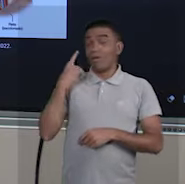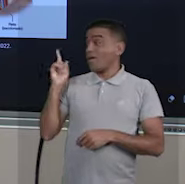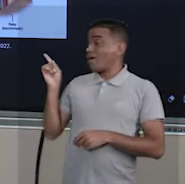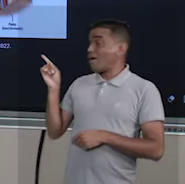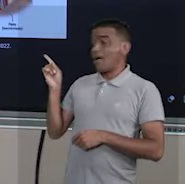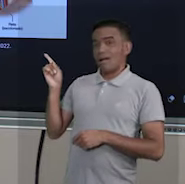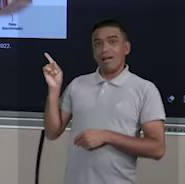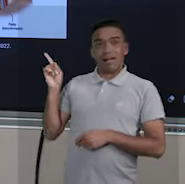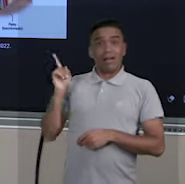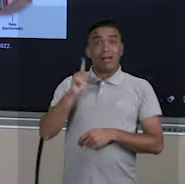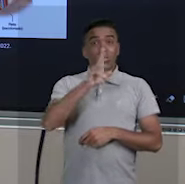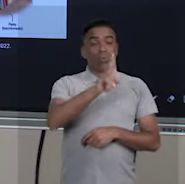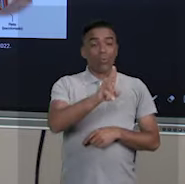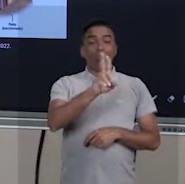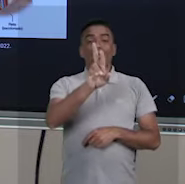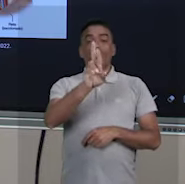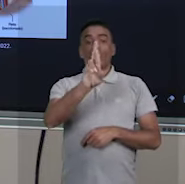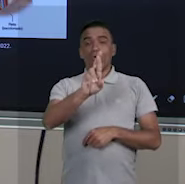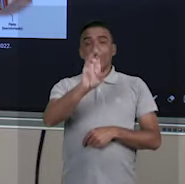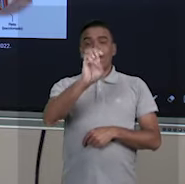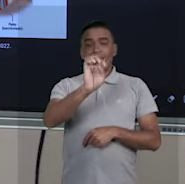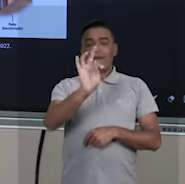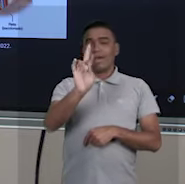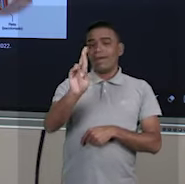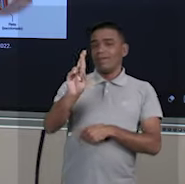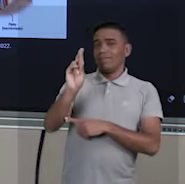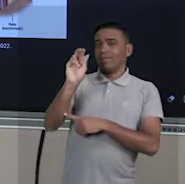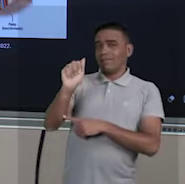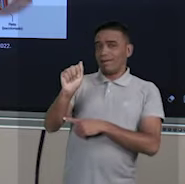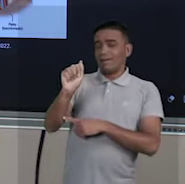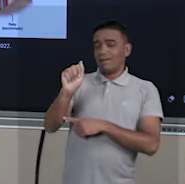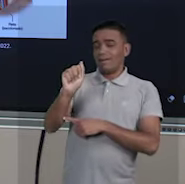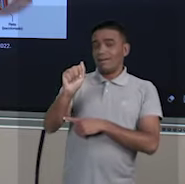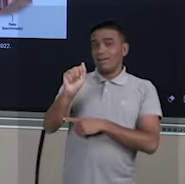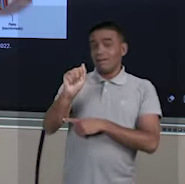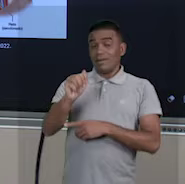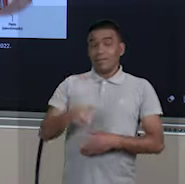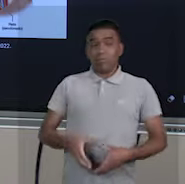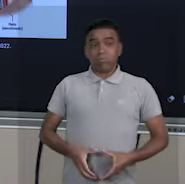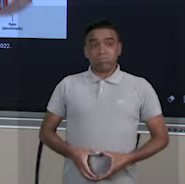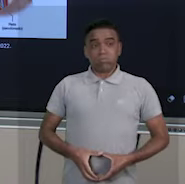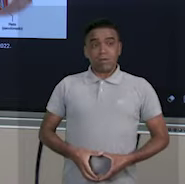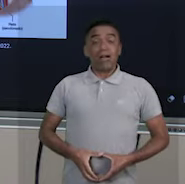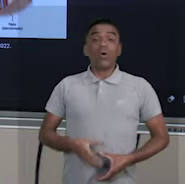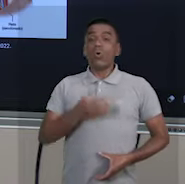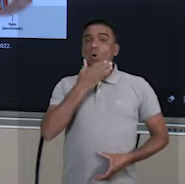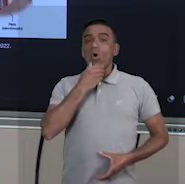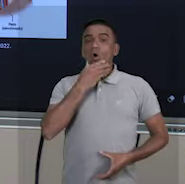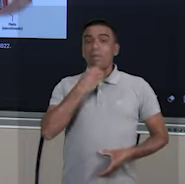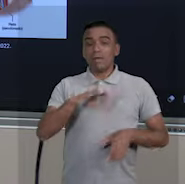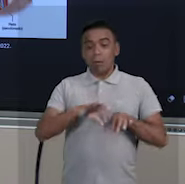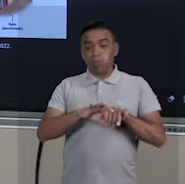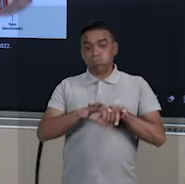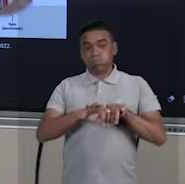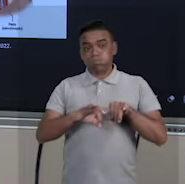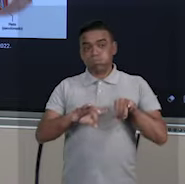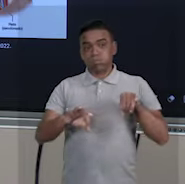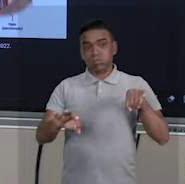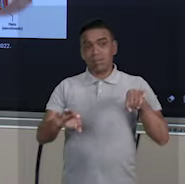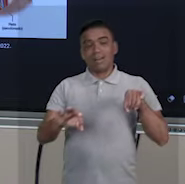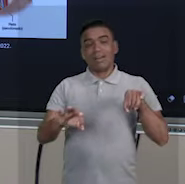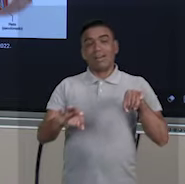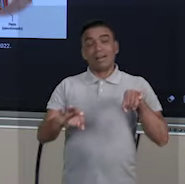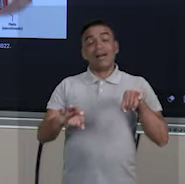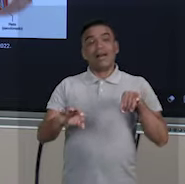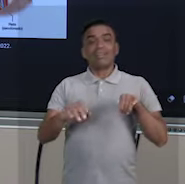que leva da bexiga para o meio exterior, no homem ele é bem mais alongado, porque ele se projeta,